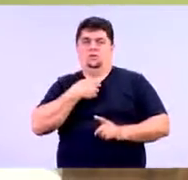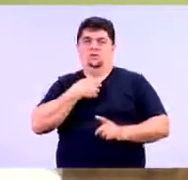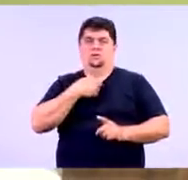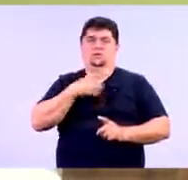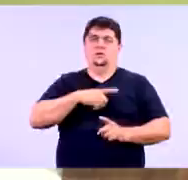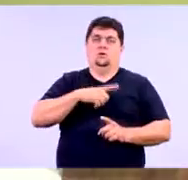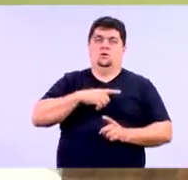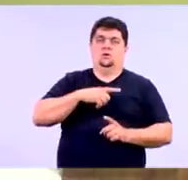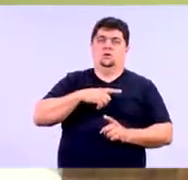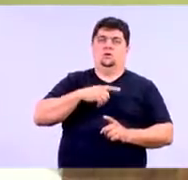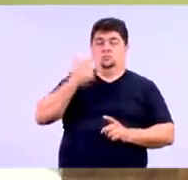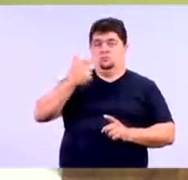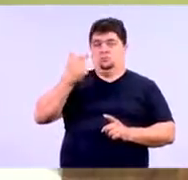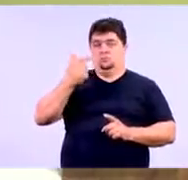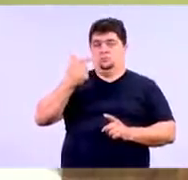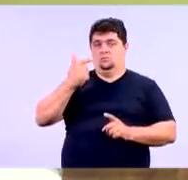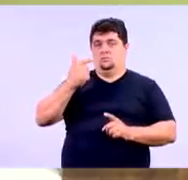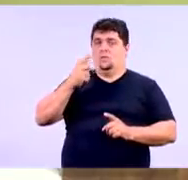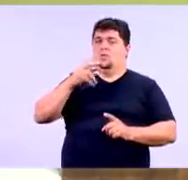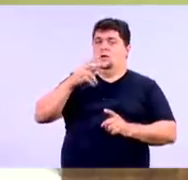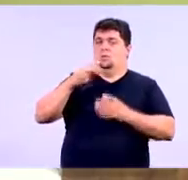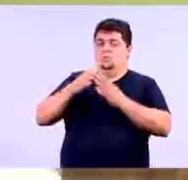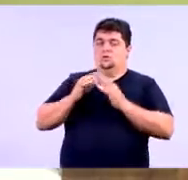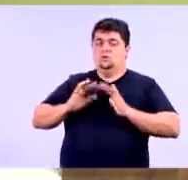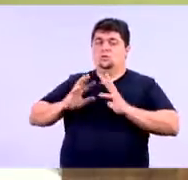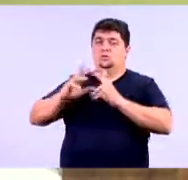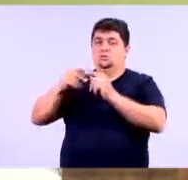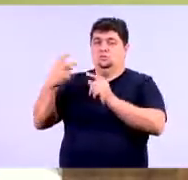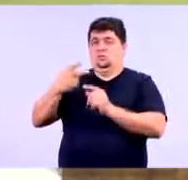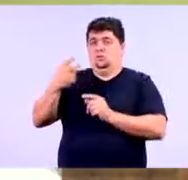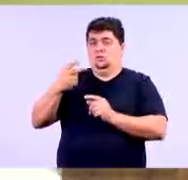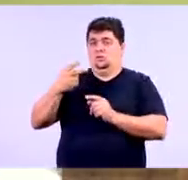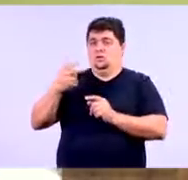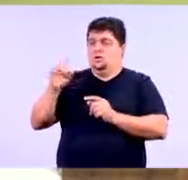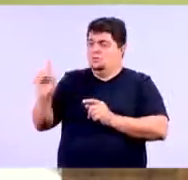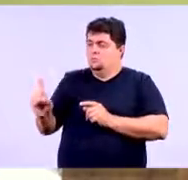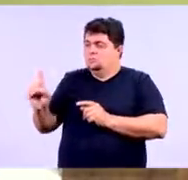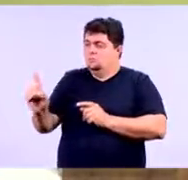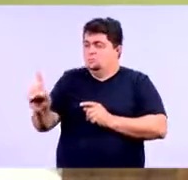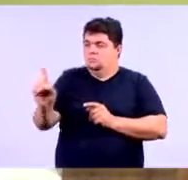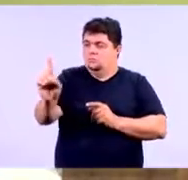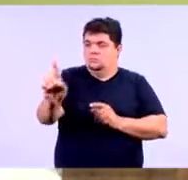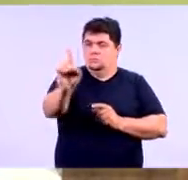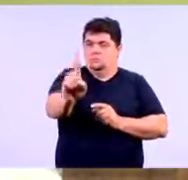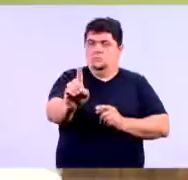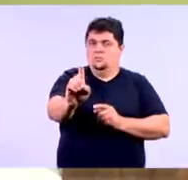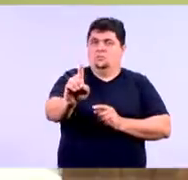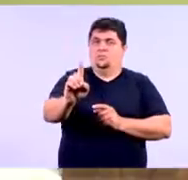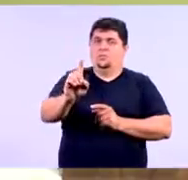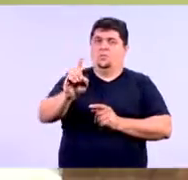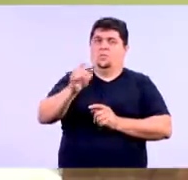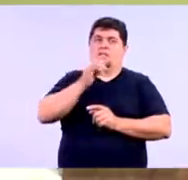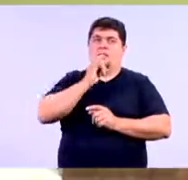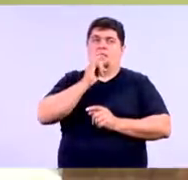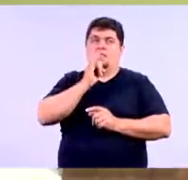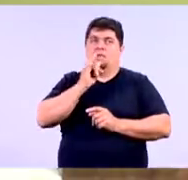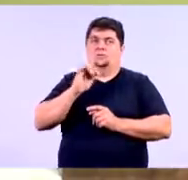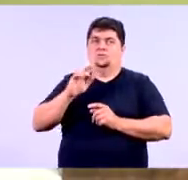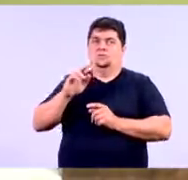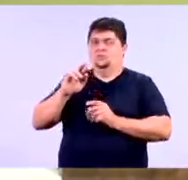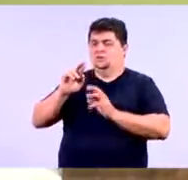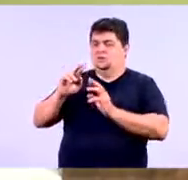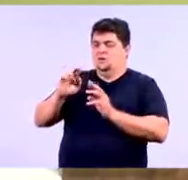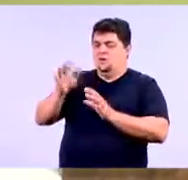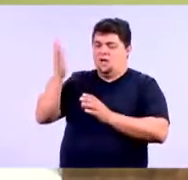segundo limite. O máximo valor que ele vai cobrar de cada morador é o valor que aumentou, o valor que